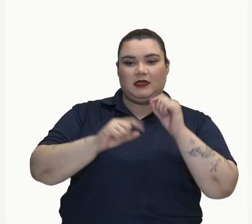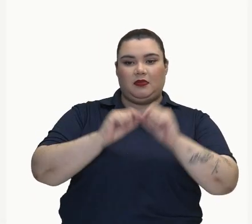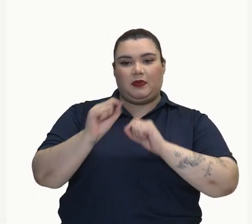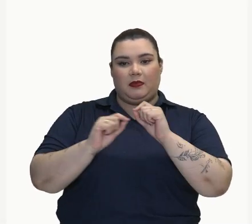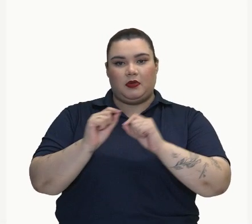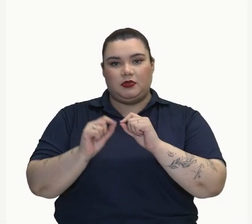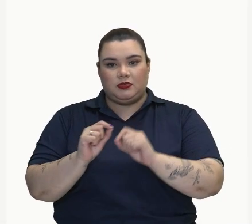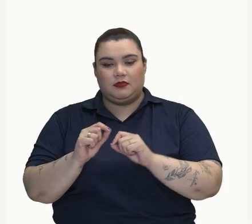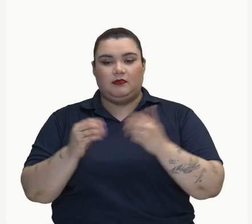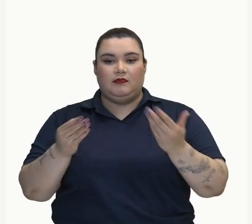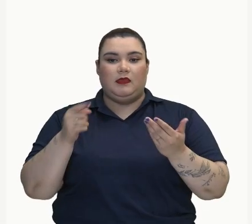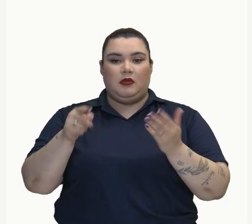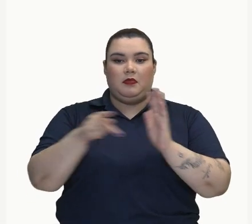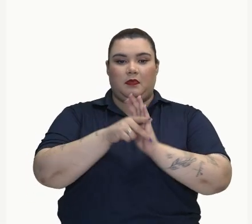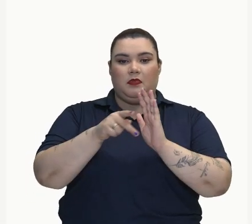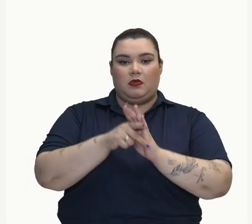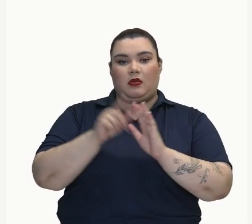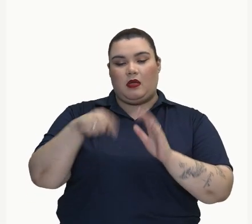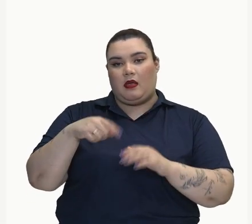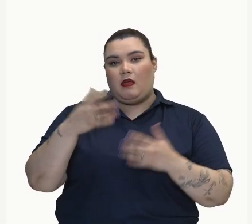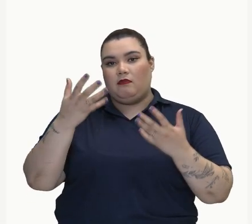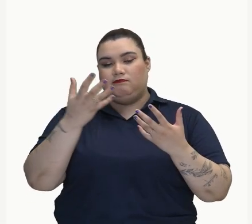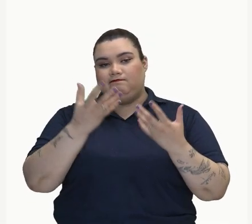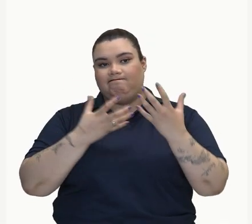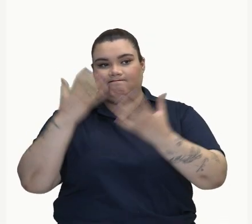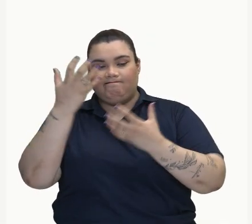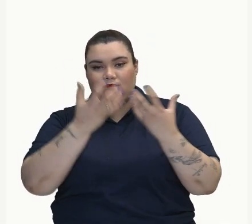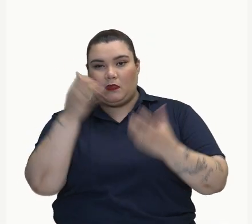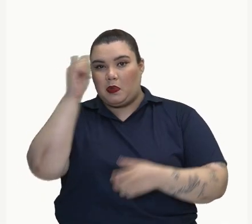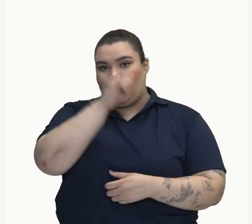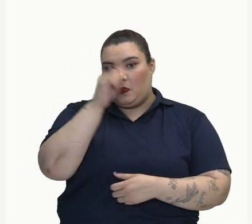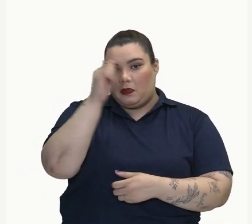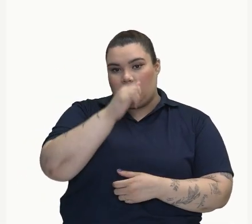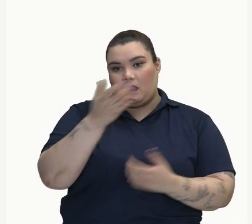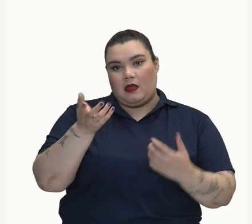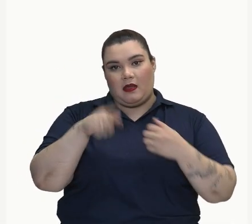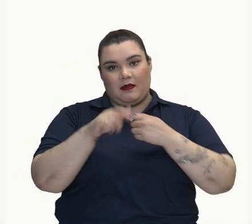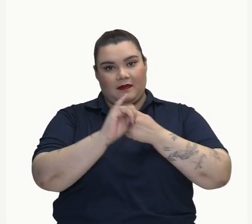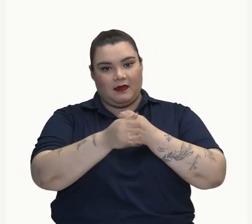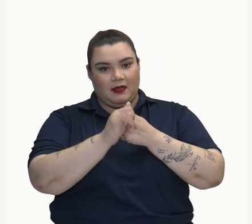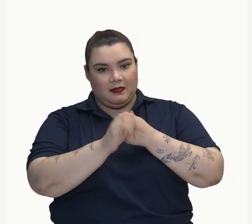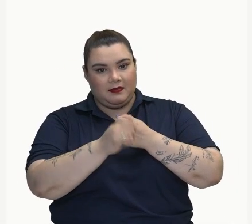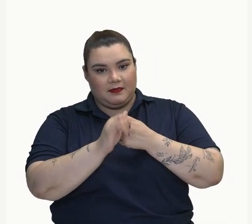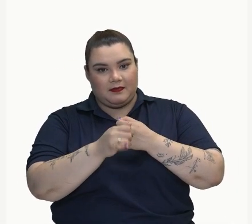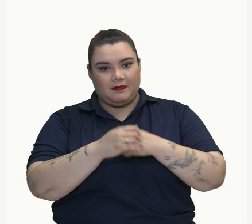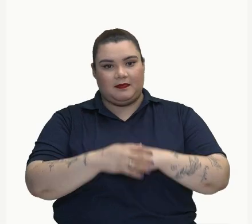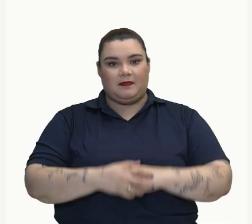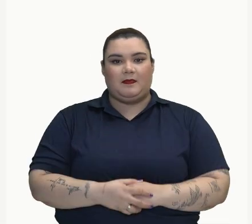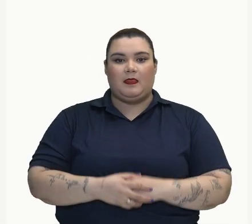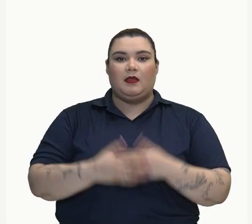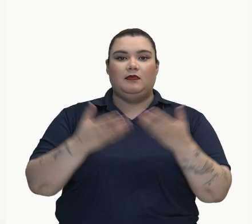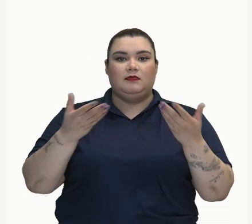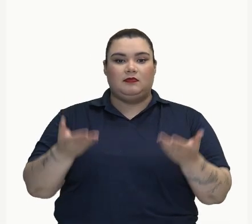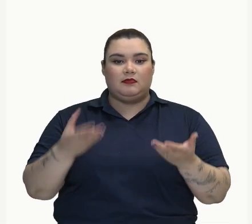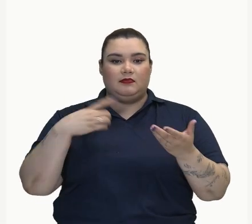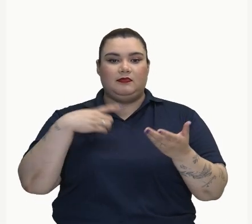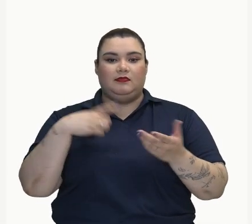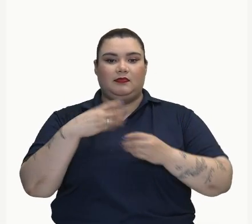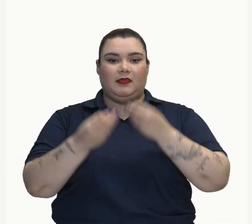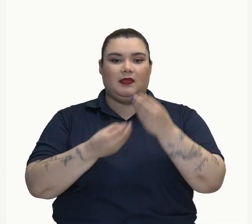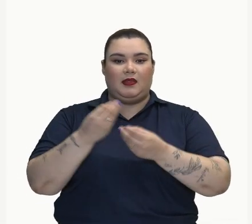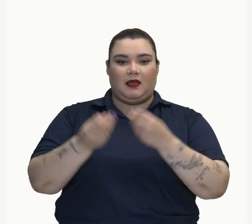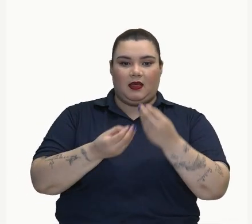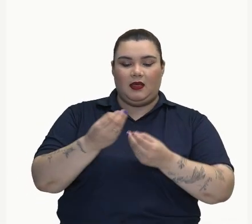oportunidades, mas isso é uma ilusão, seria uma fábula. Então, na realidade, a maioria das pessoas não tem